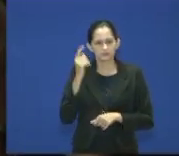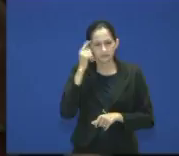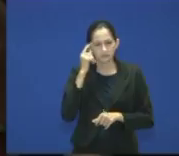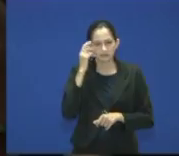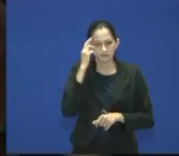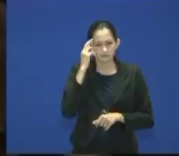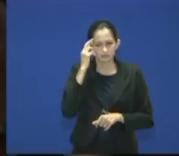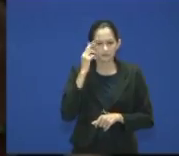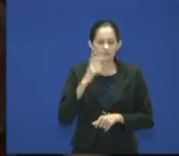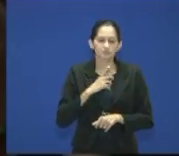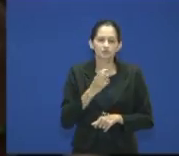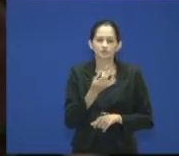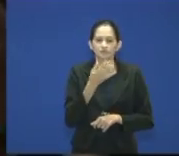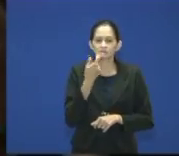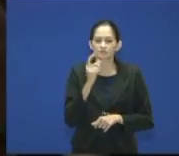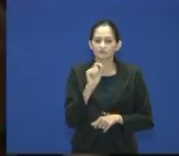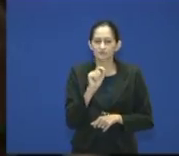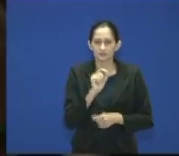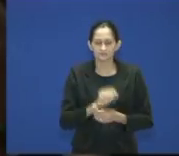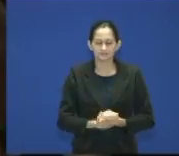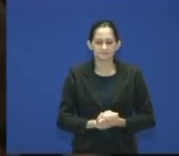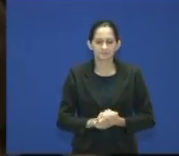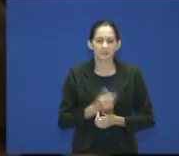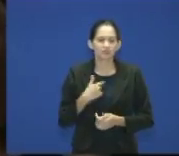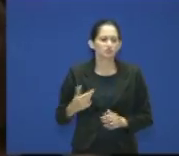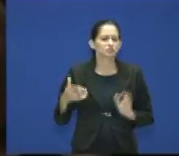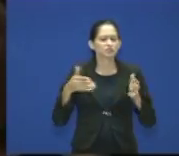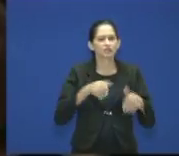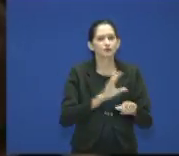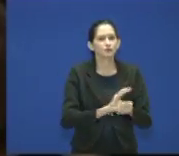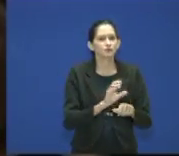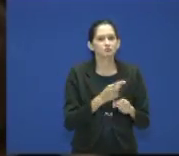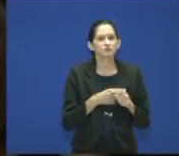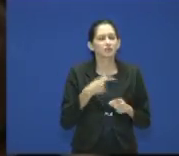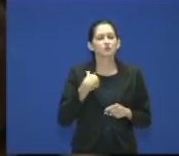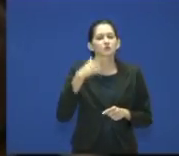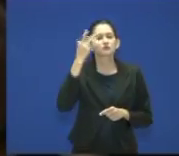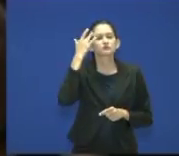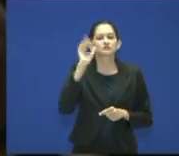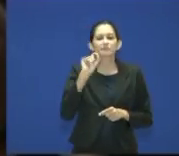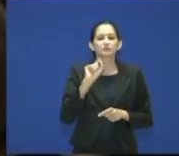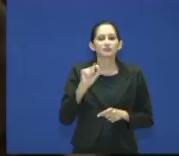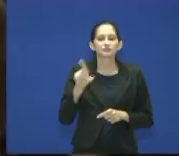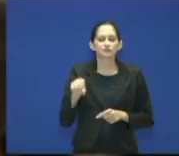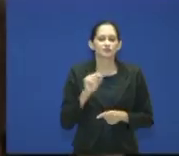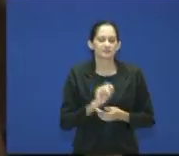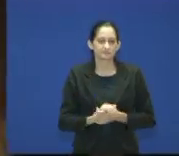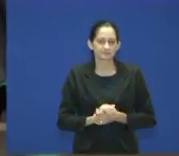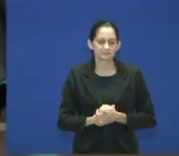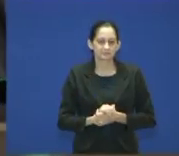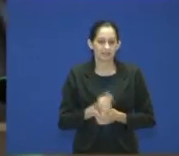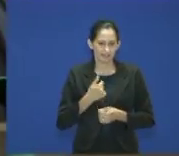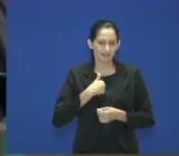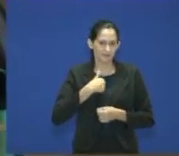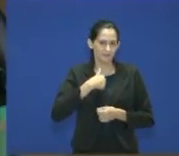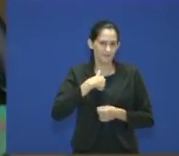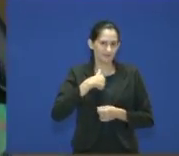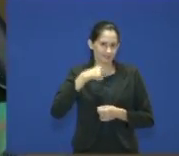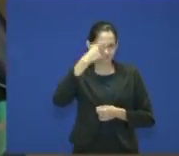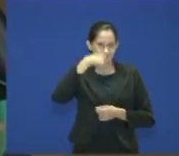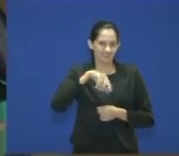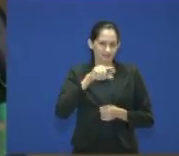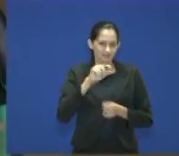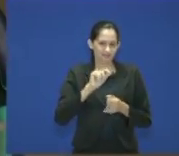Haviam até aqueles que diziam assim: eu entrei para esse curso porque eu não sabia o que escolher. Inclusive, eu era um deles,